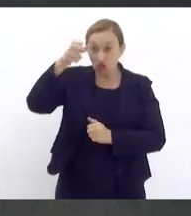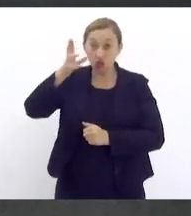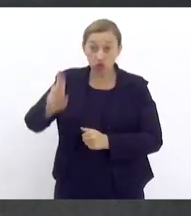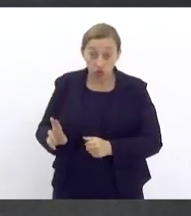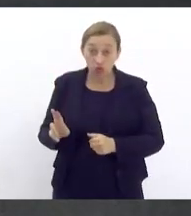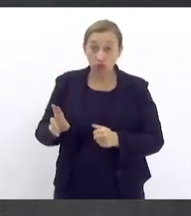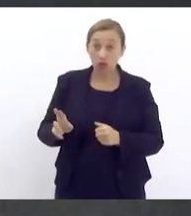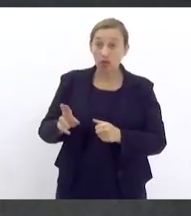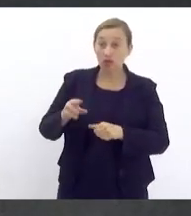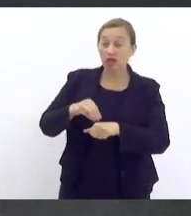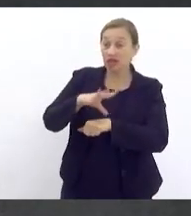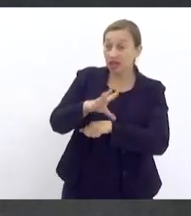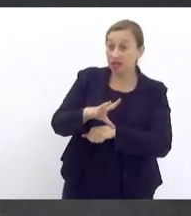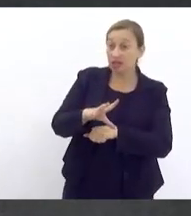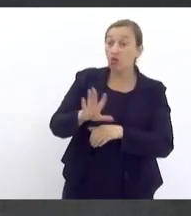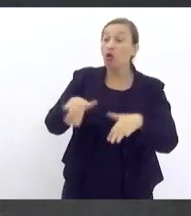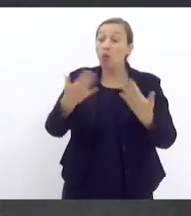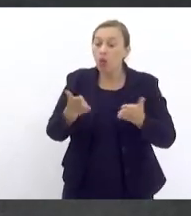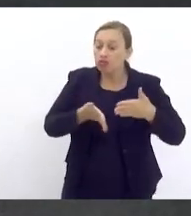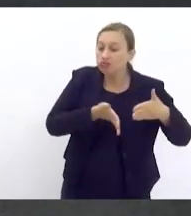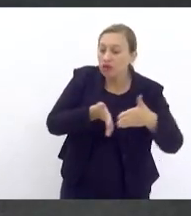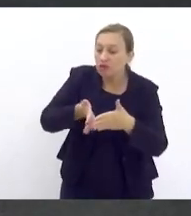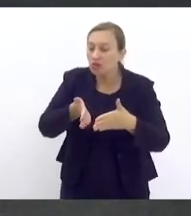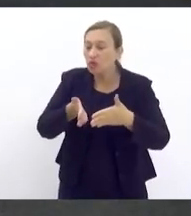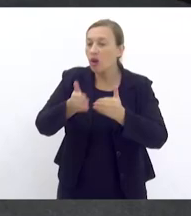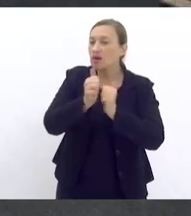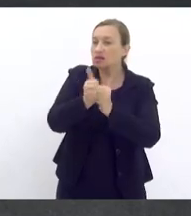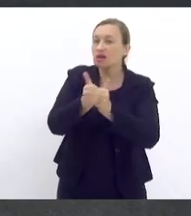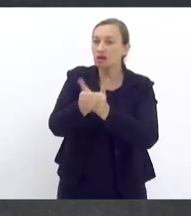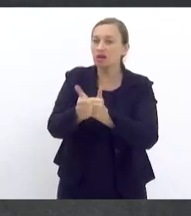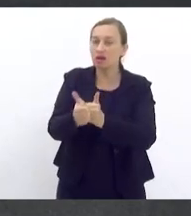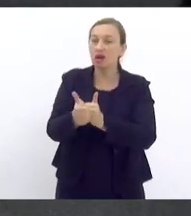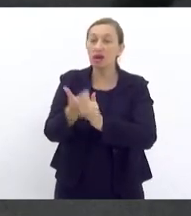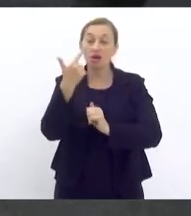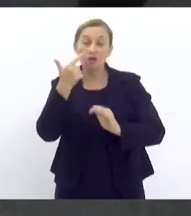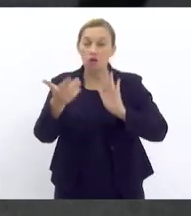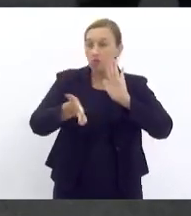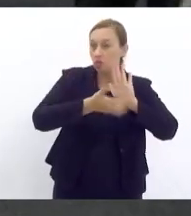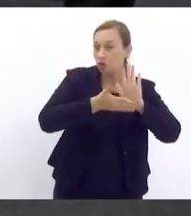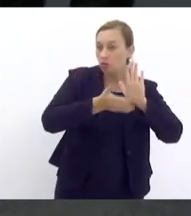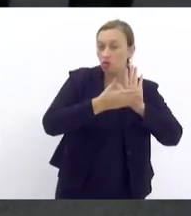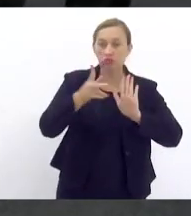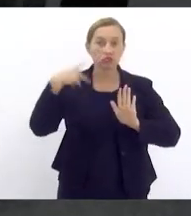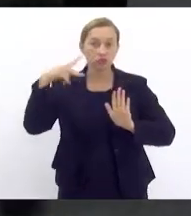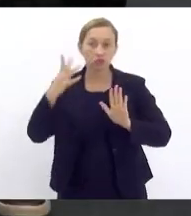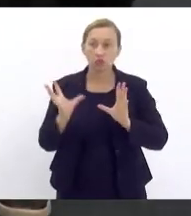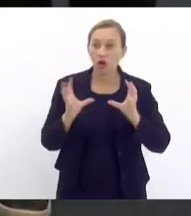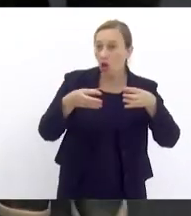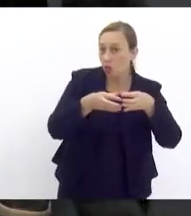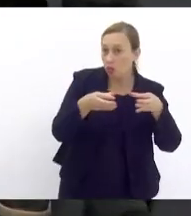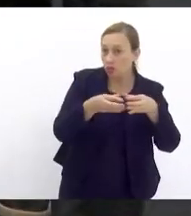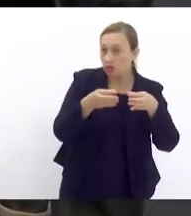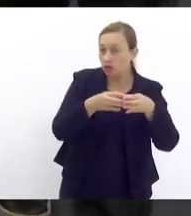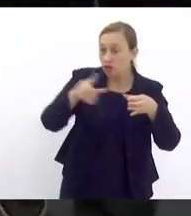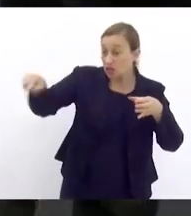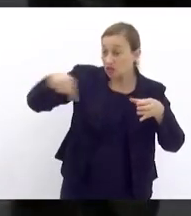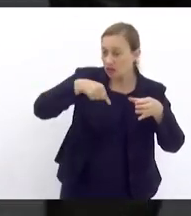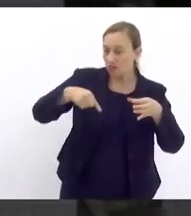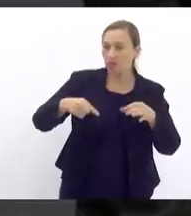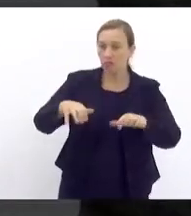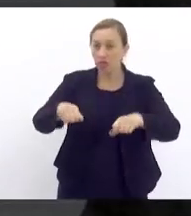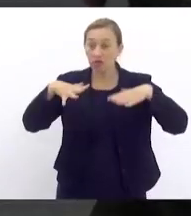chegue uma conclusão de que caminho adotar e faça a proposição parlamentar pela comissão e traz a plenário